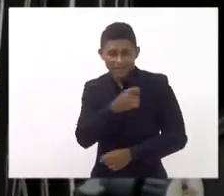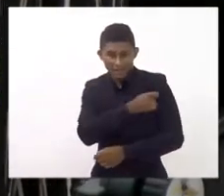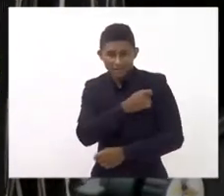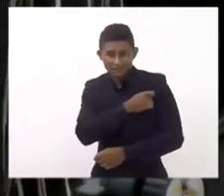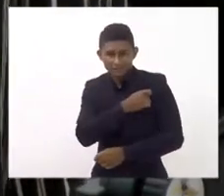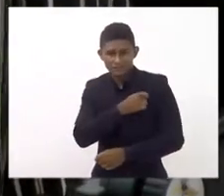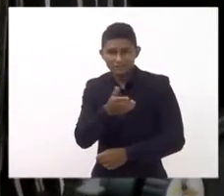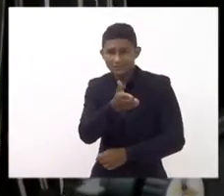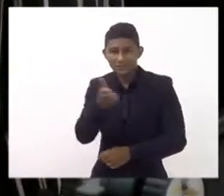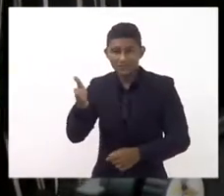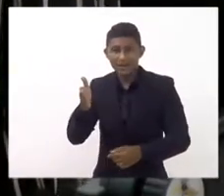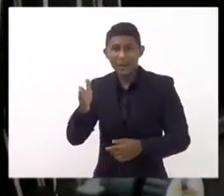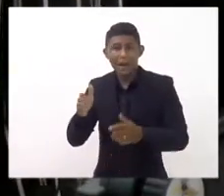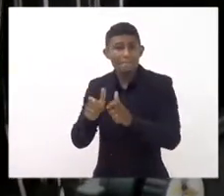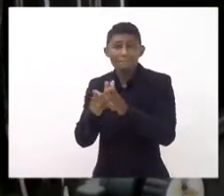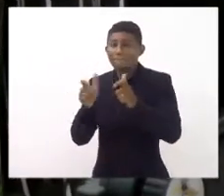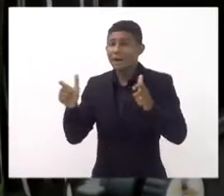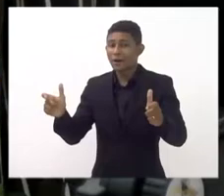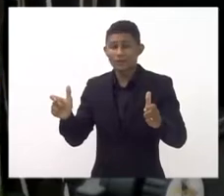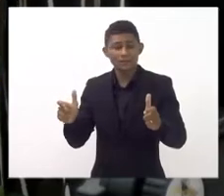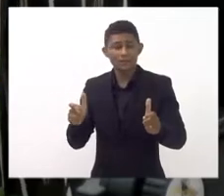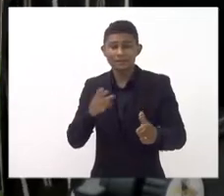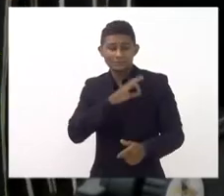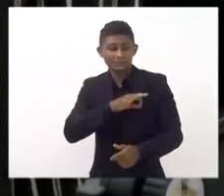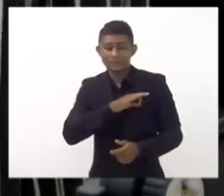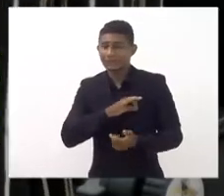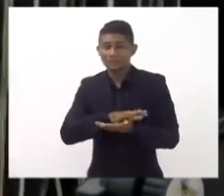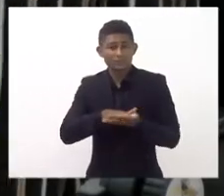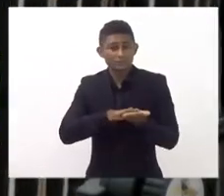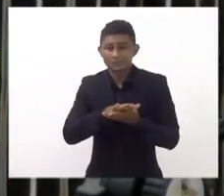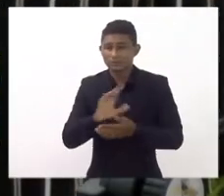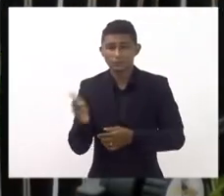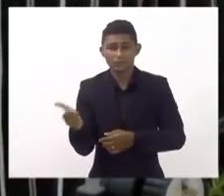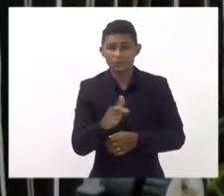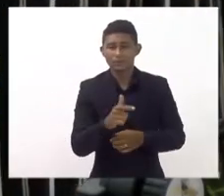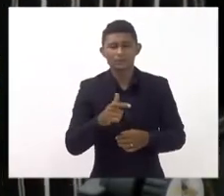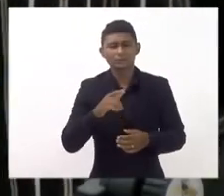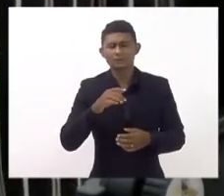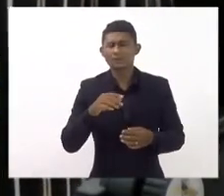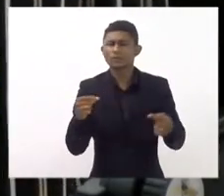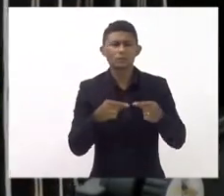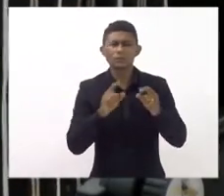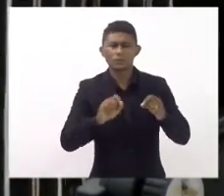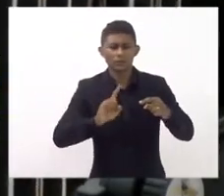familiar, significa, no mínimo, 1/5 de um salário mínimo e de uma renda familiar.